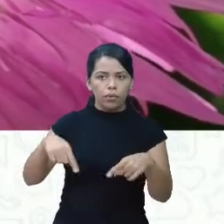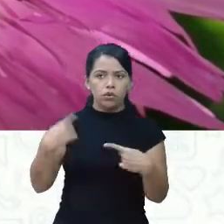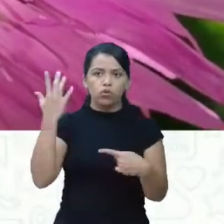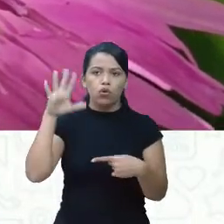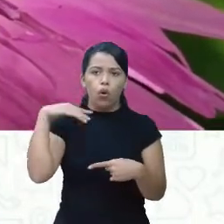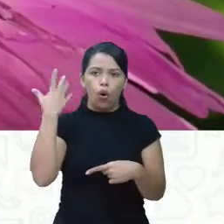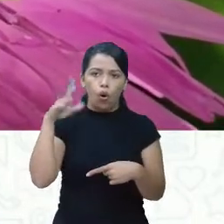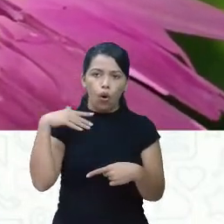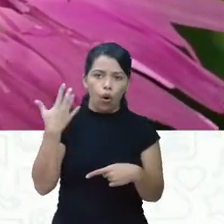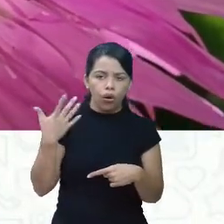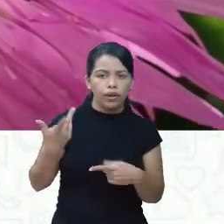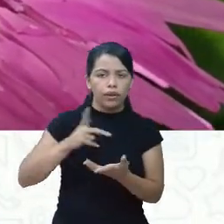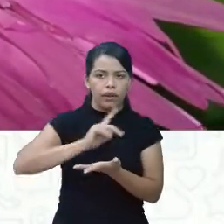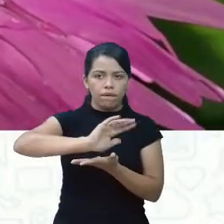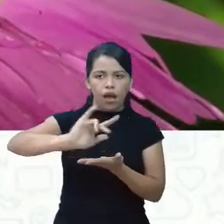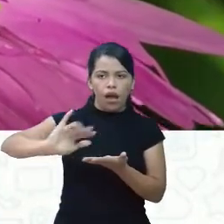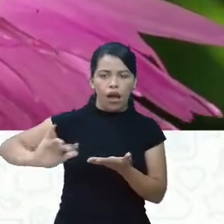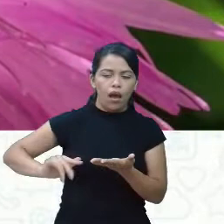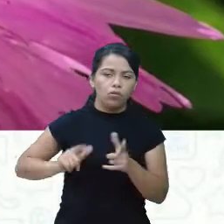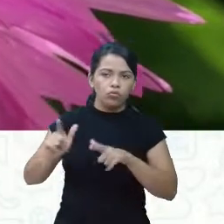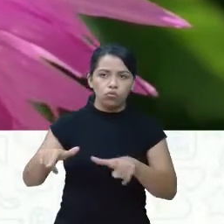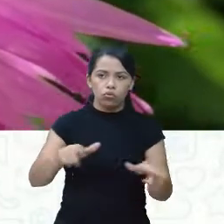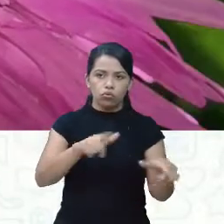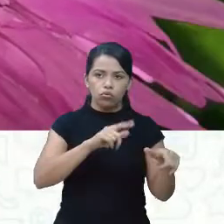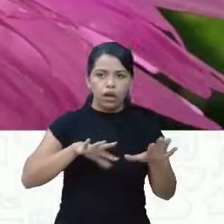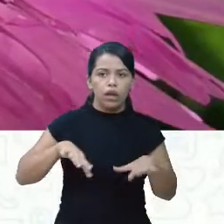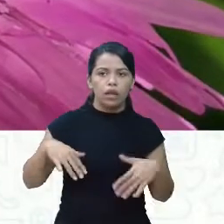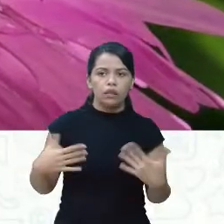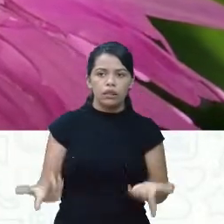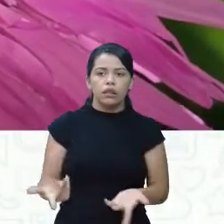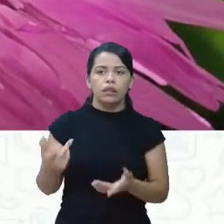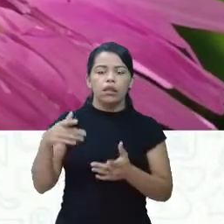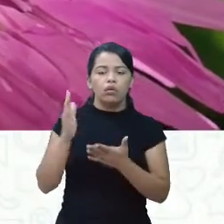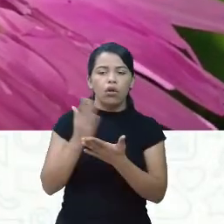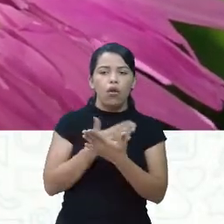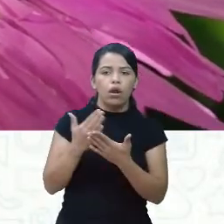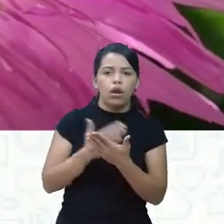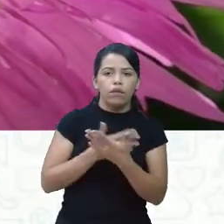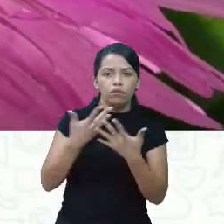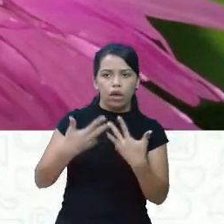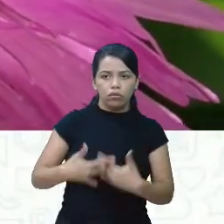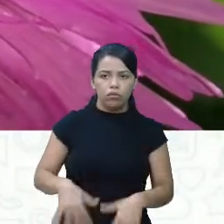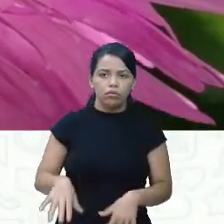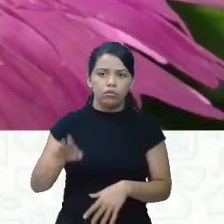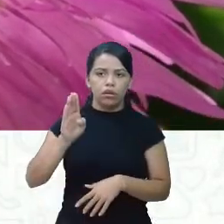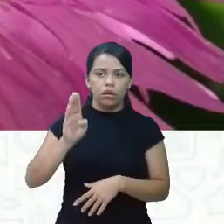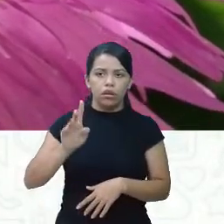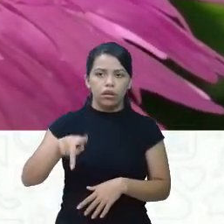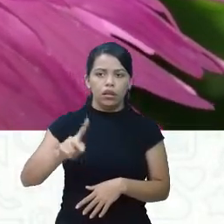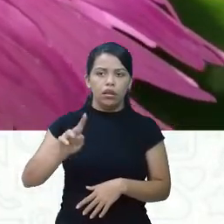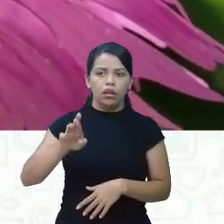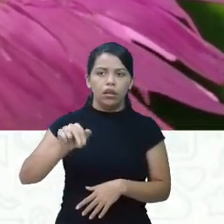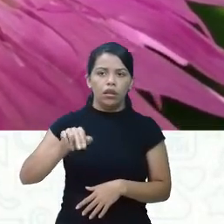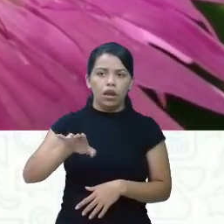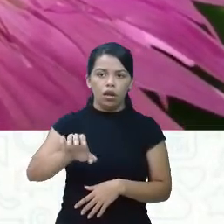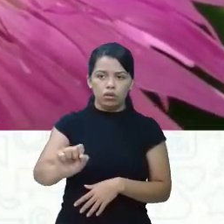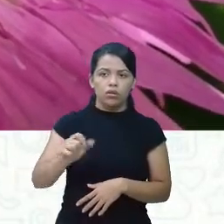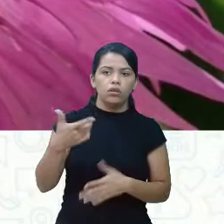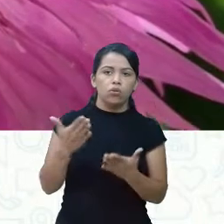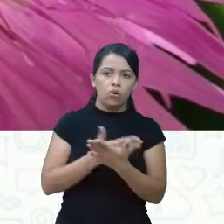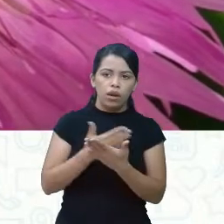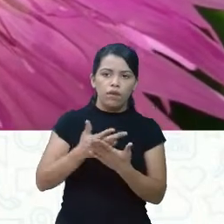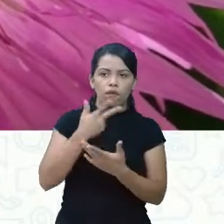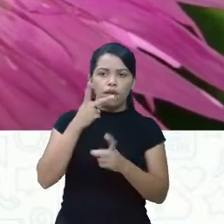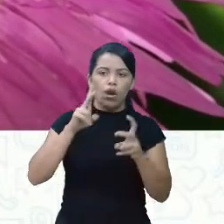Bernie Krause, em seu livro A Grande Orquestra da Natureza, as paisagens sonoras naturais são as vozes